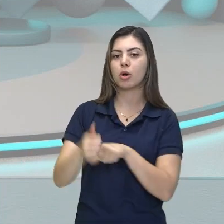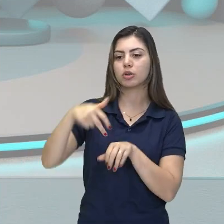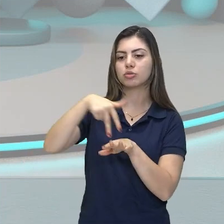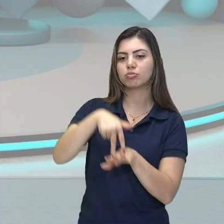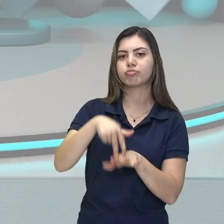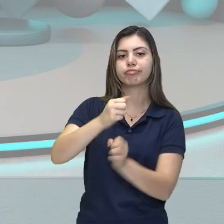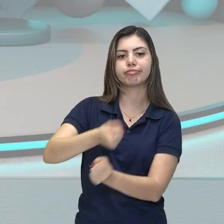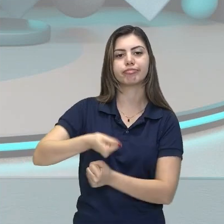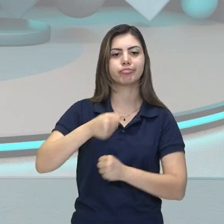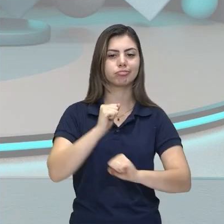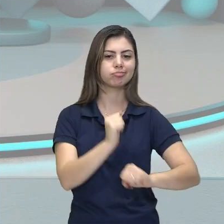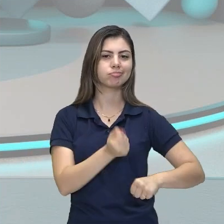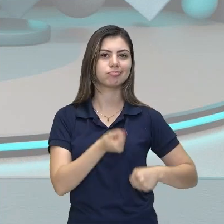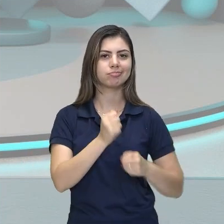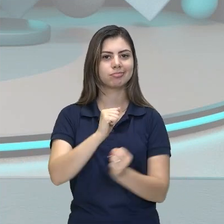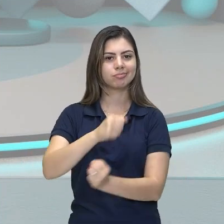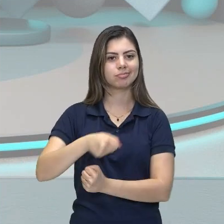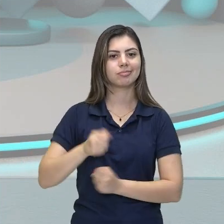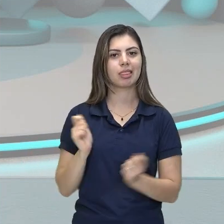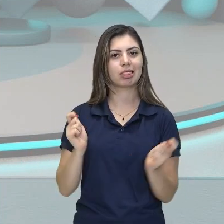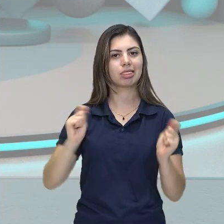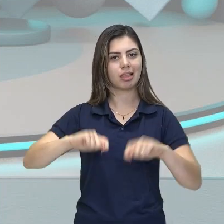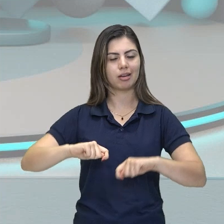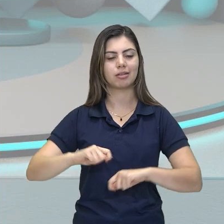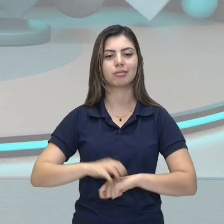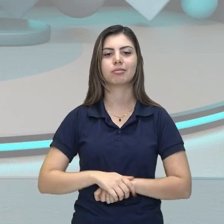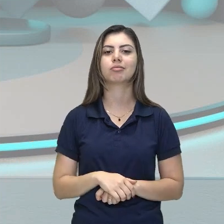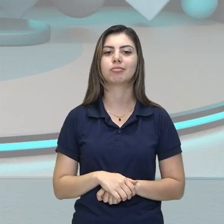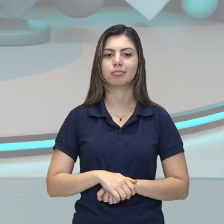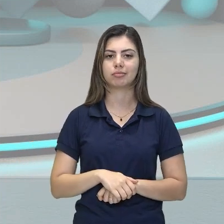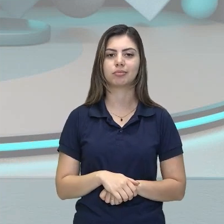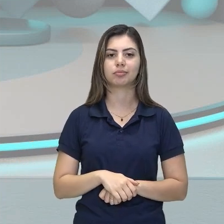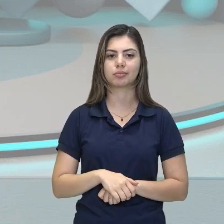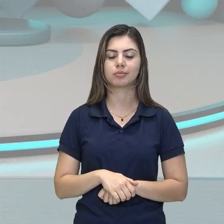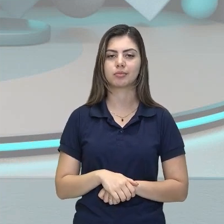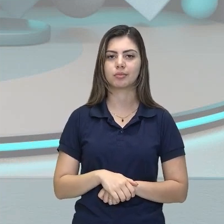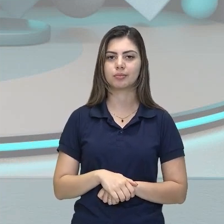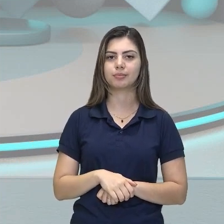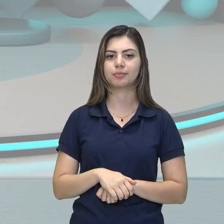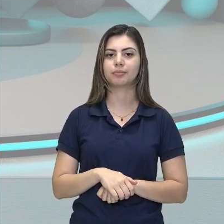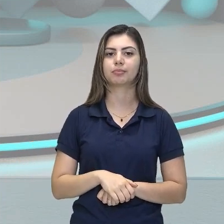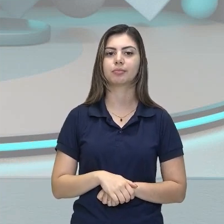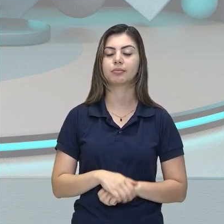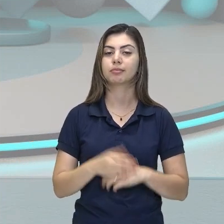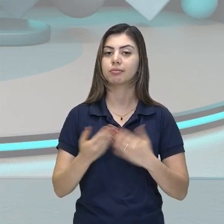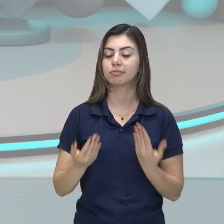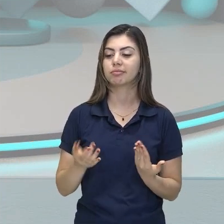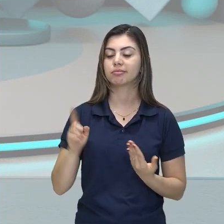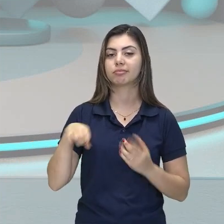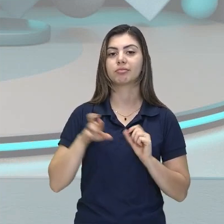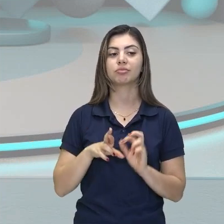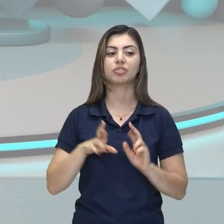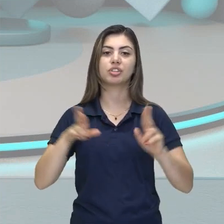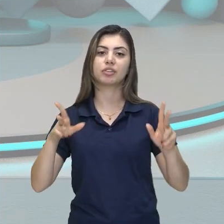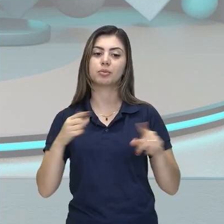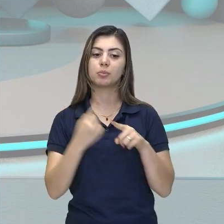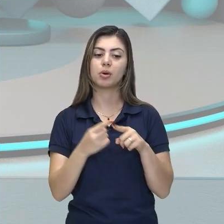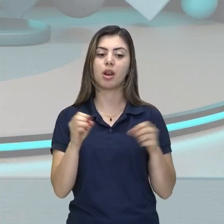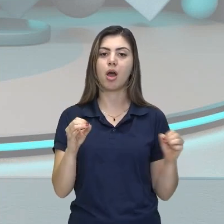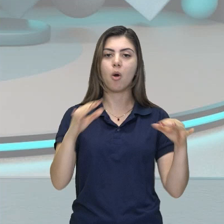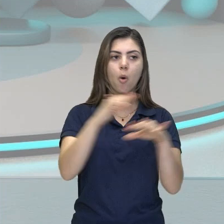feita de madeira, e começou a praticar algo diferente, para não ficar fora do